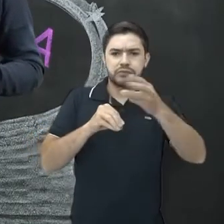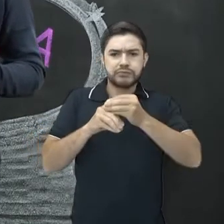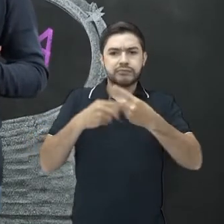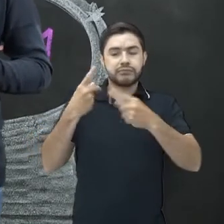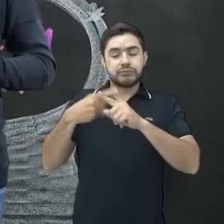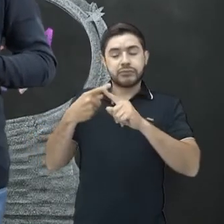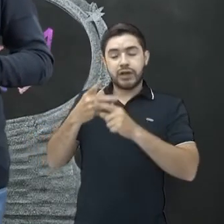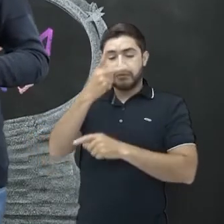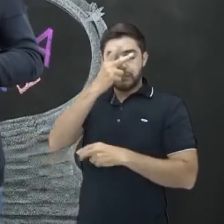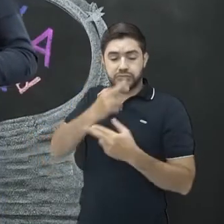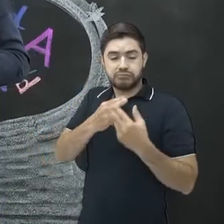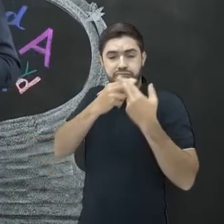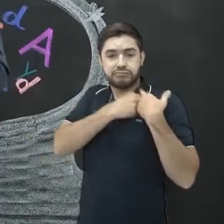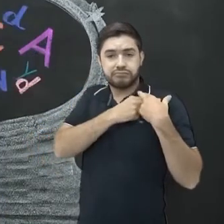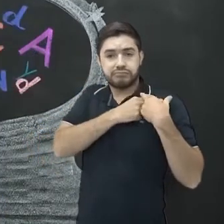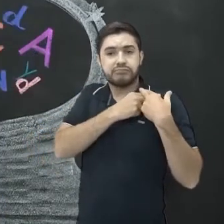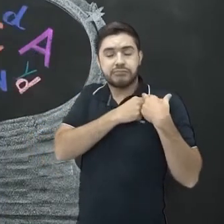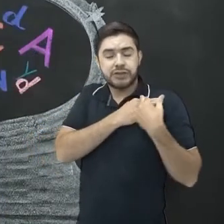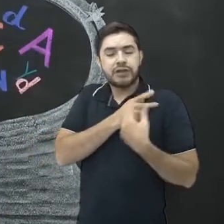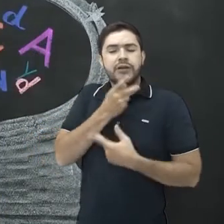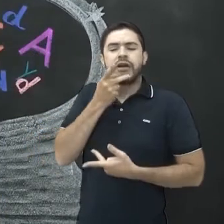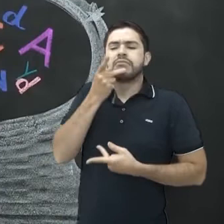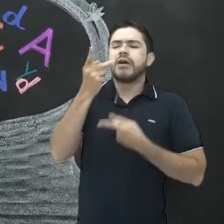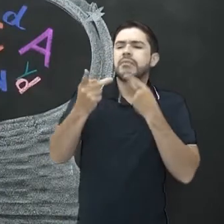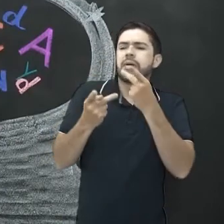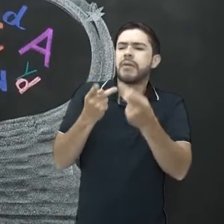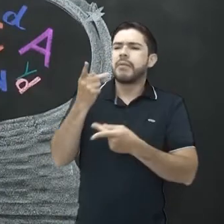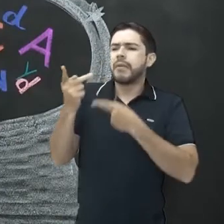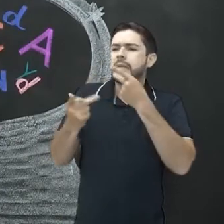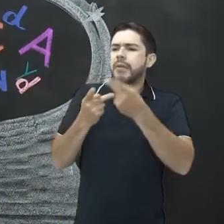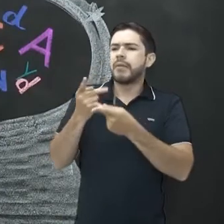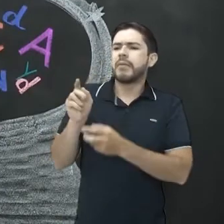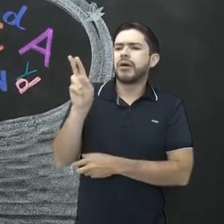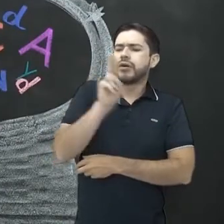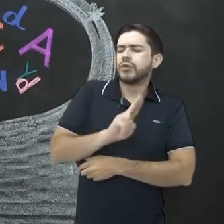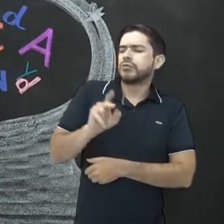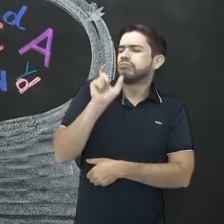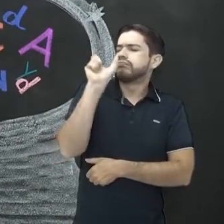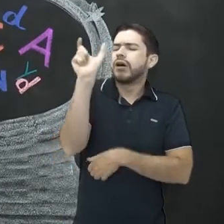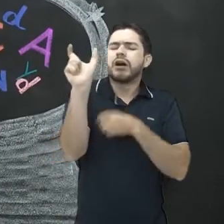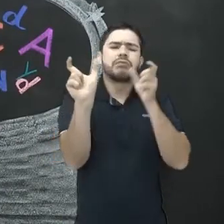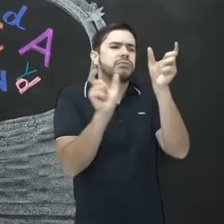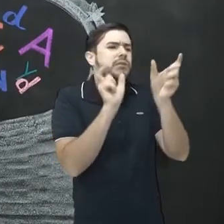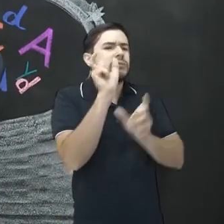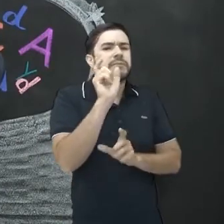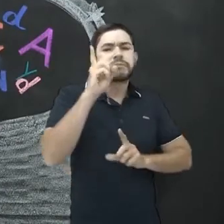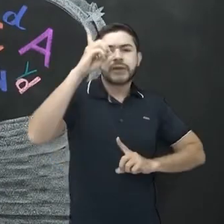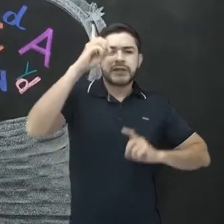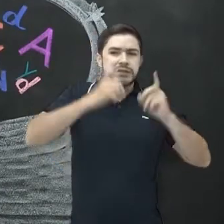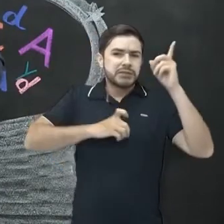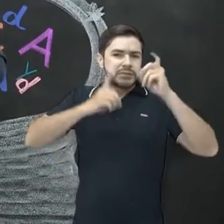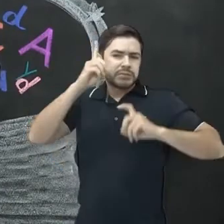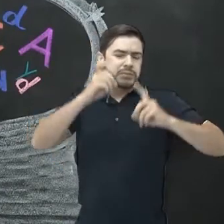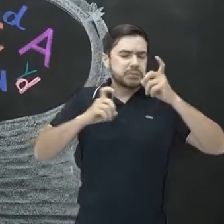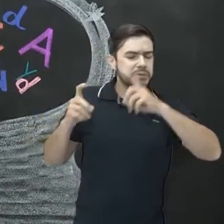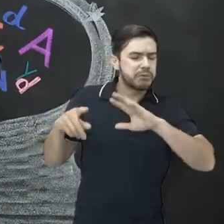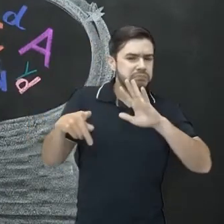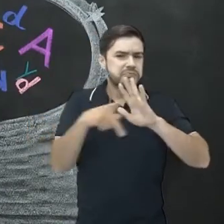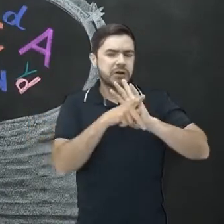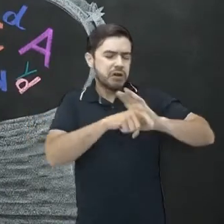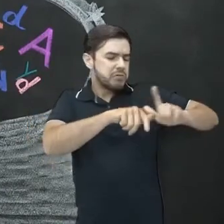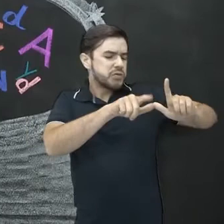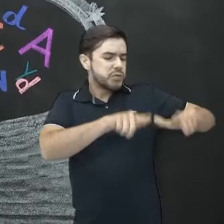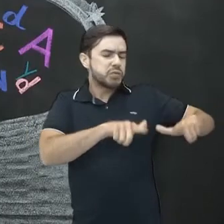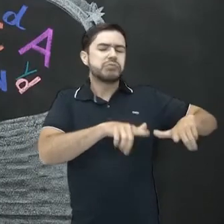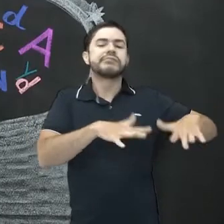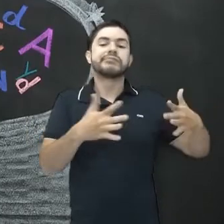gênero oral, a entonação de quem conta, a interpretação, o uso das palavras, o uso daquelas expressões típicas de um local,